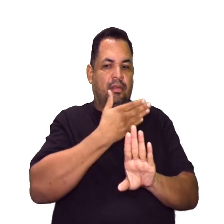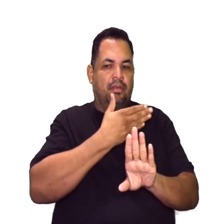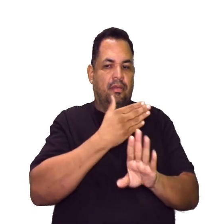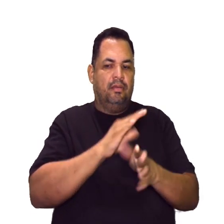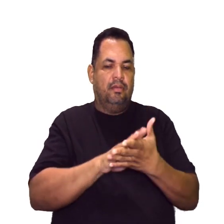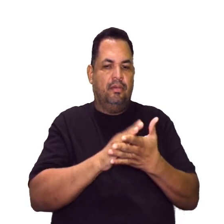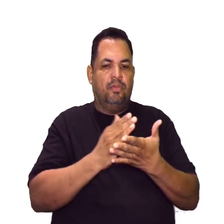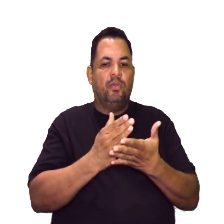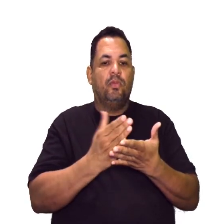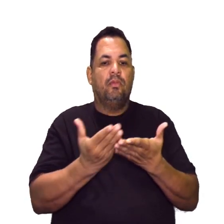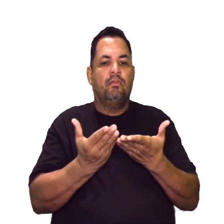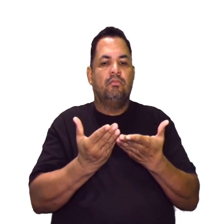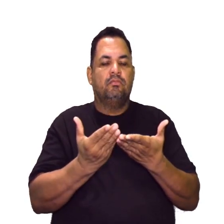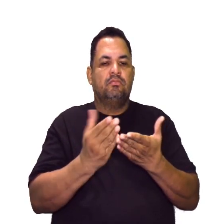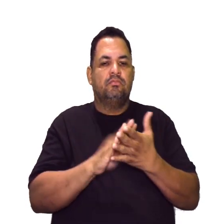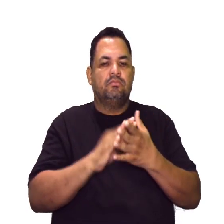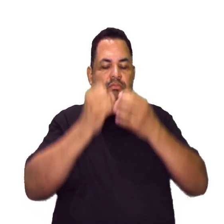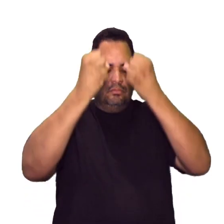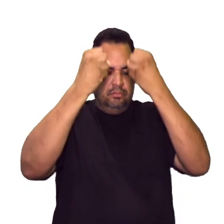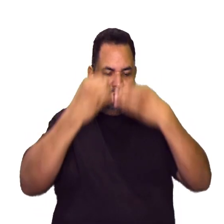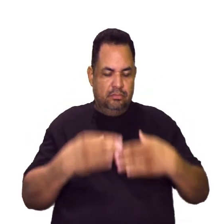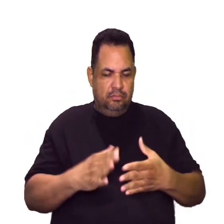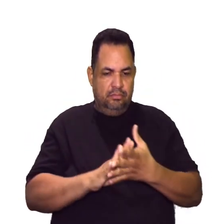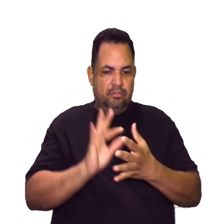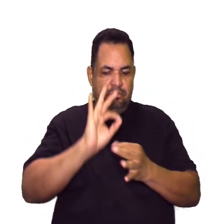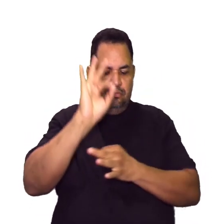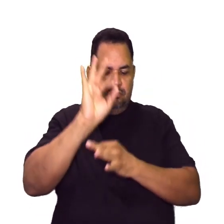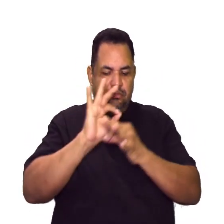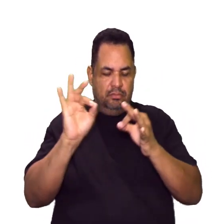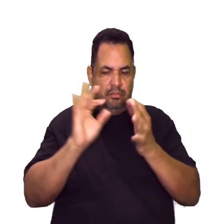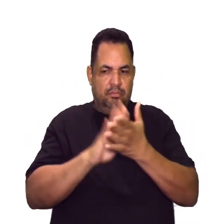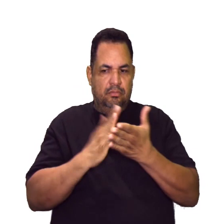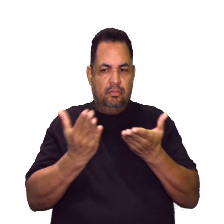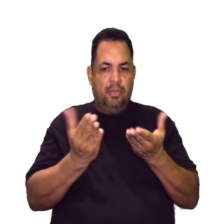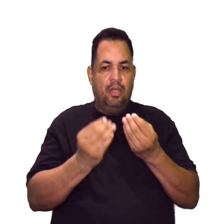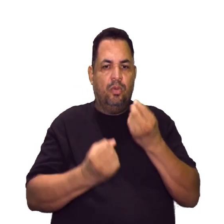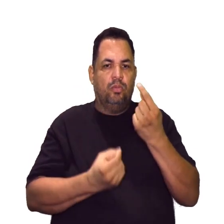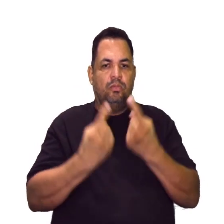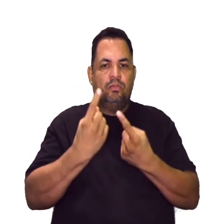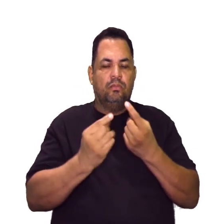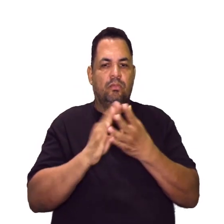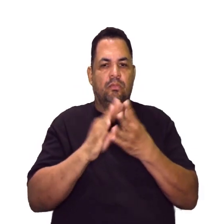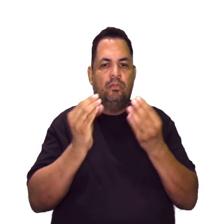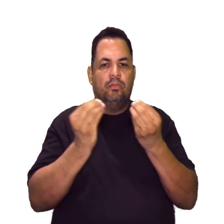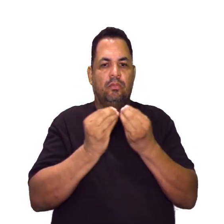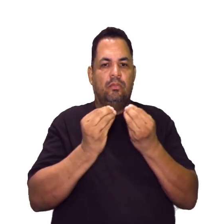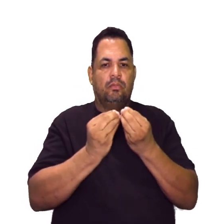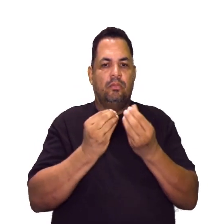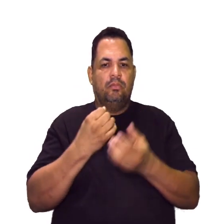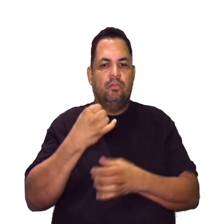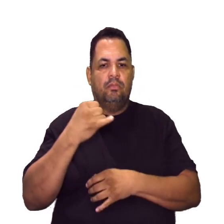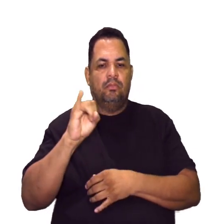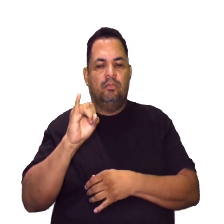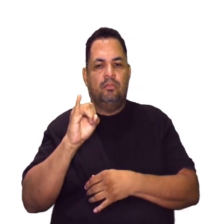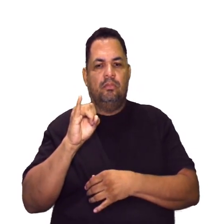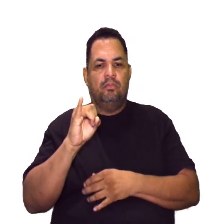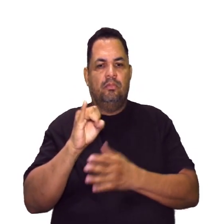nós abordamos sobre a geometria de alguma dessas moléculas. Então, se você já